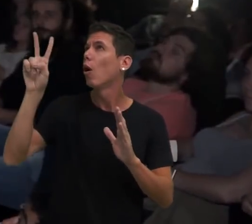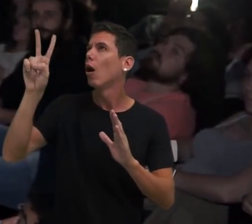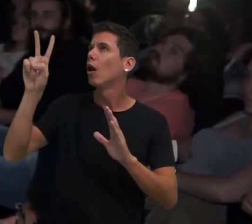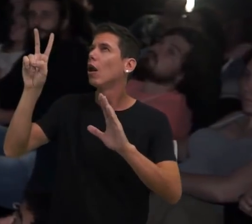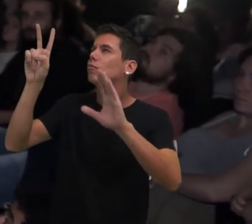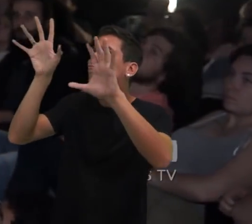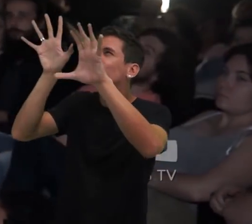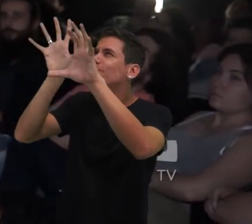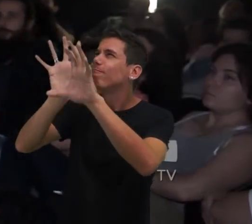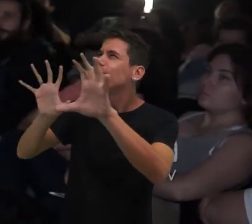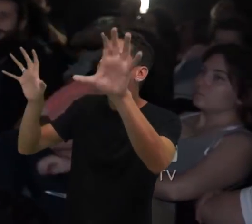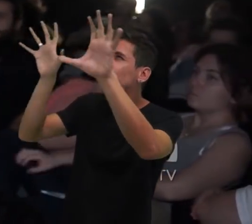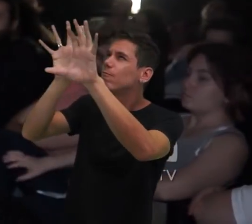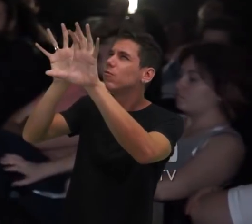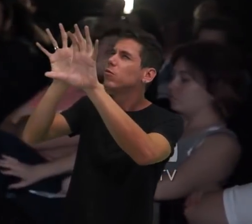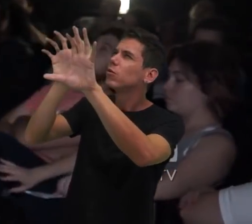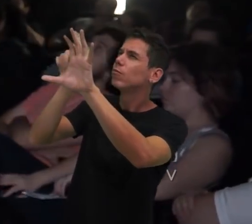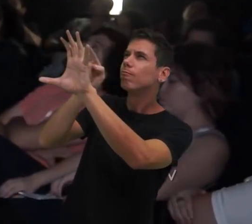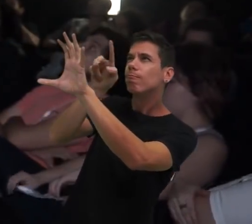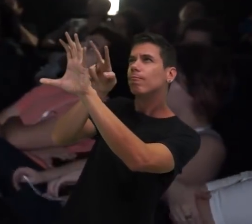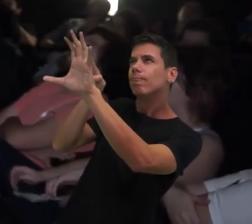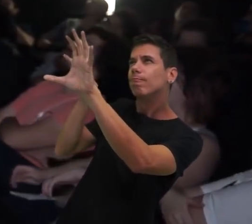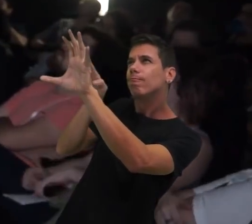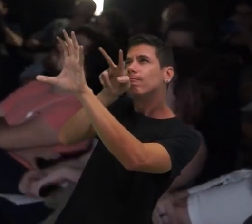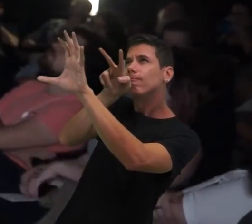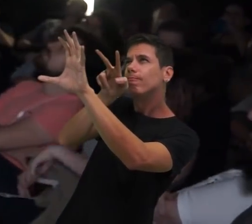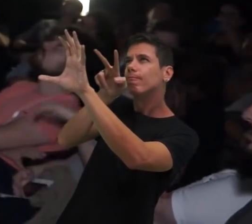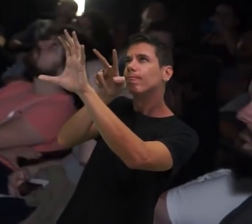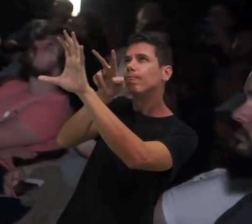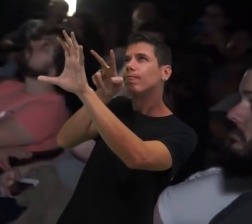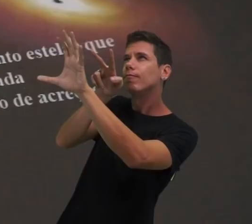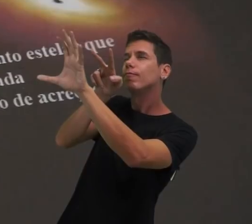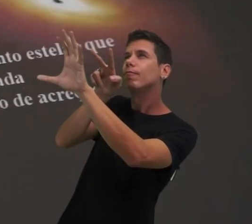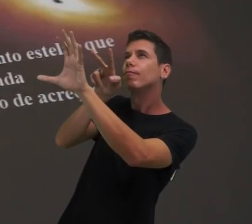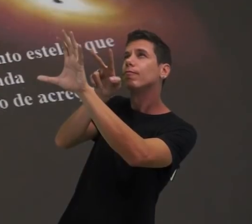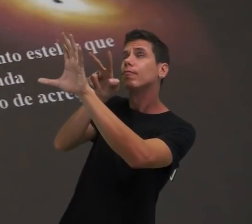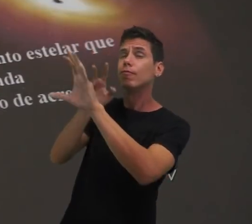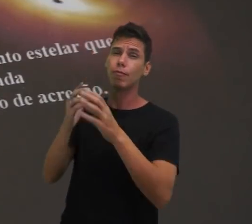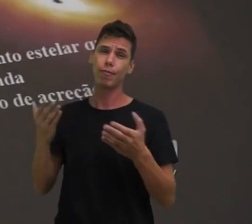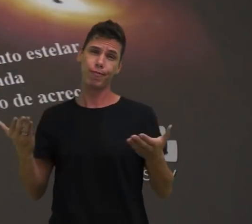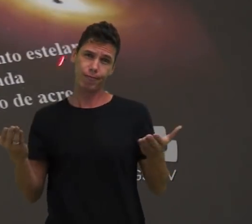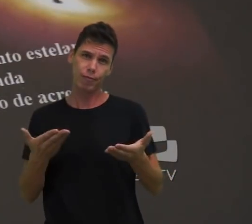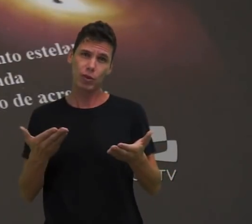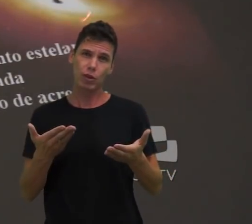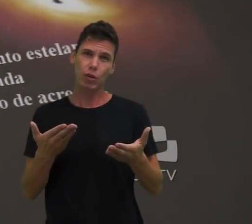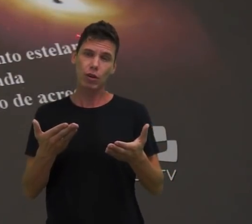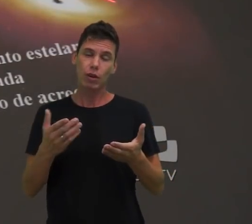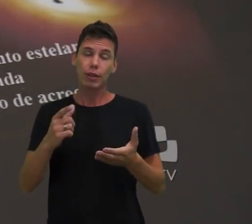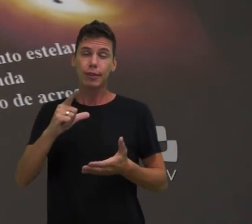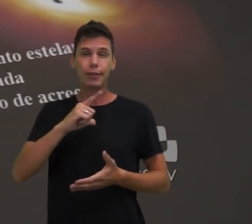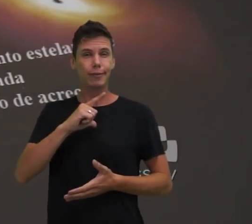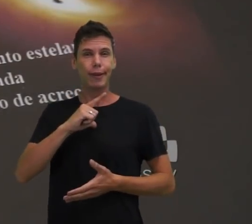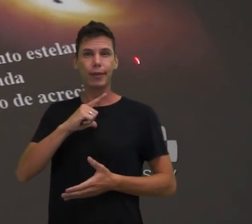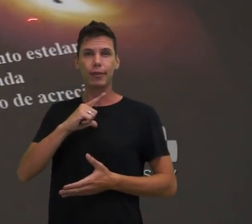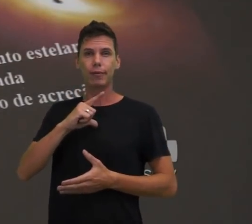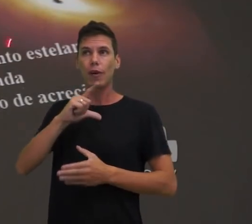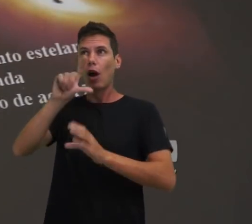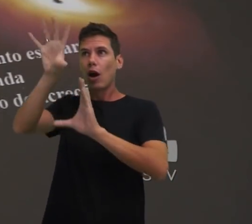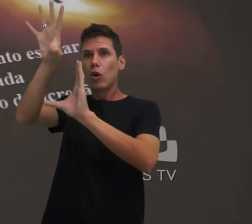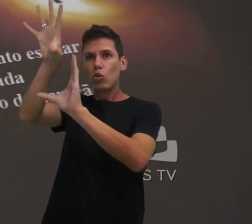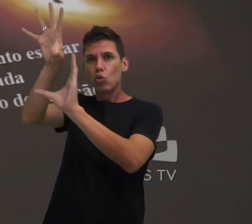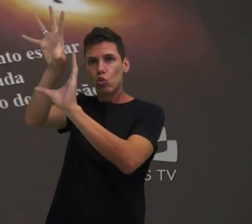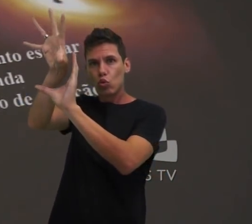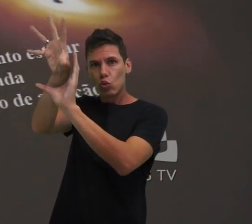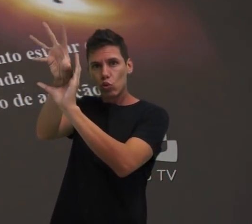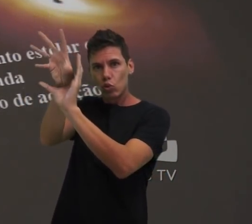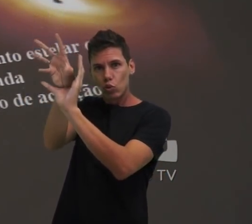naquele ponto do céu a imagem está distorcida em relação ao que tu estava esperando, tá? Agora, se ele está engolindo o material, como nesse